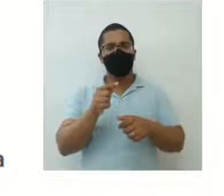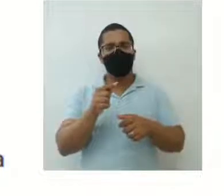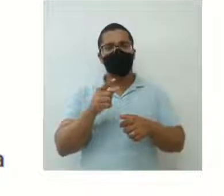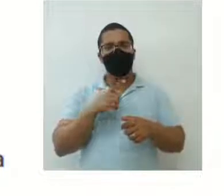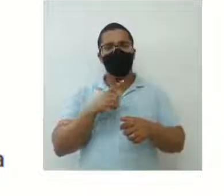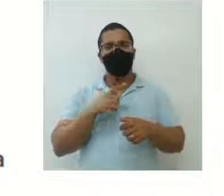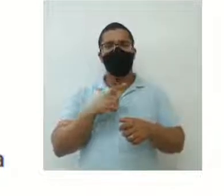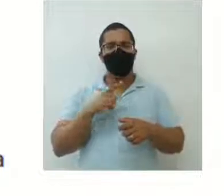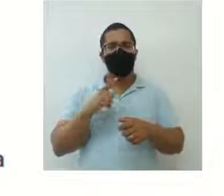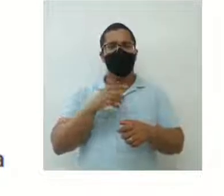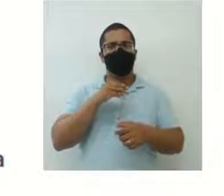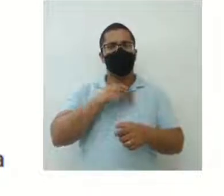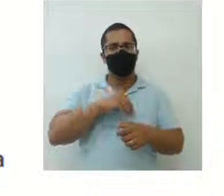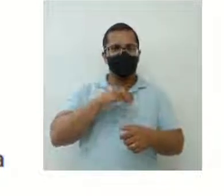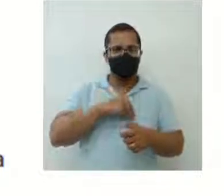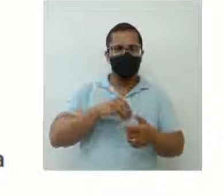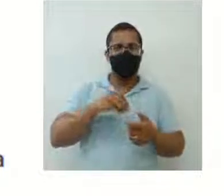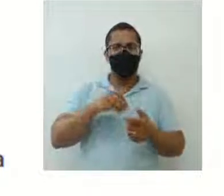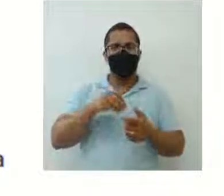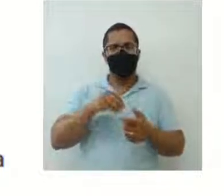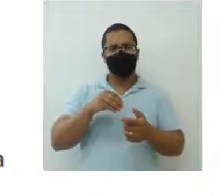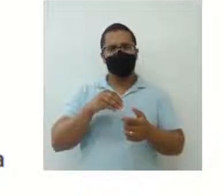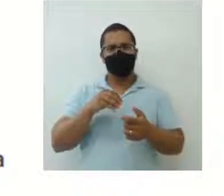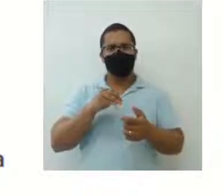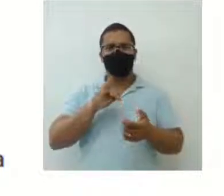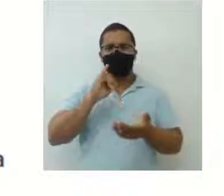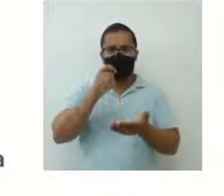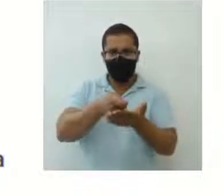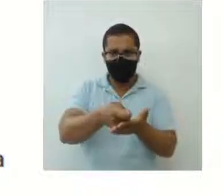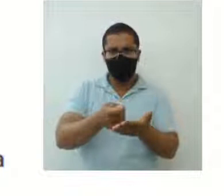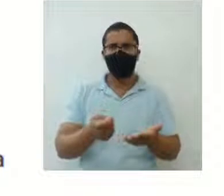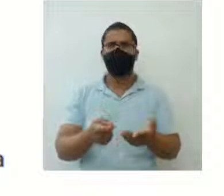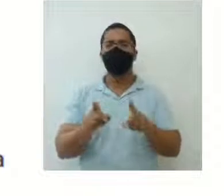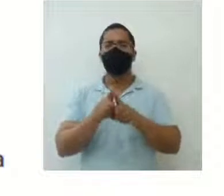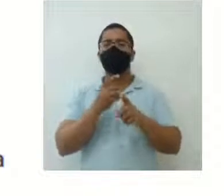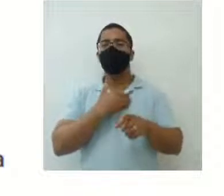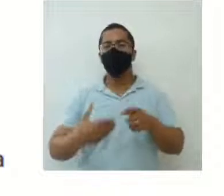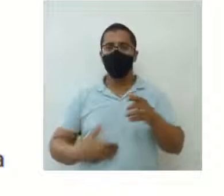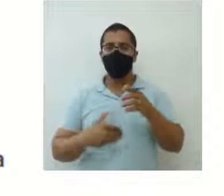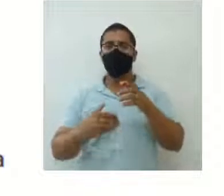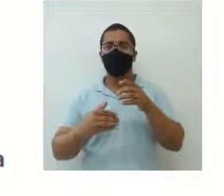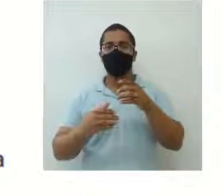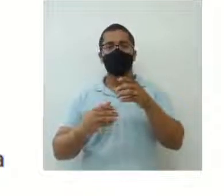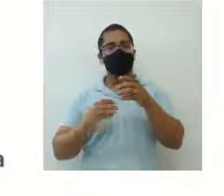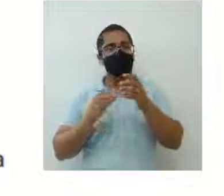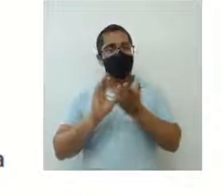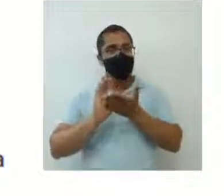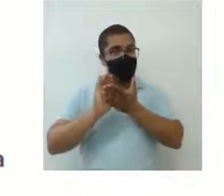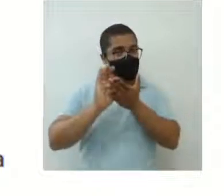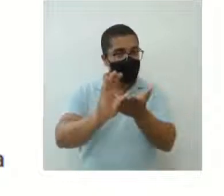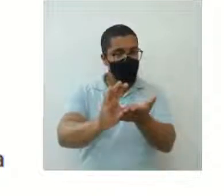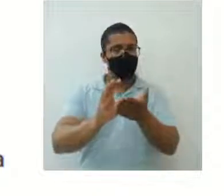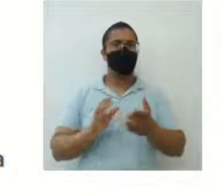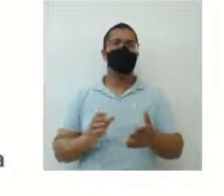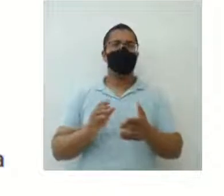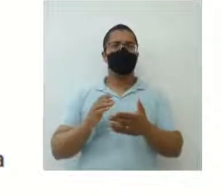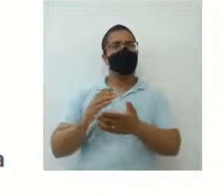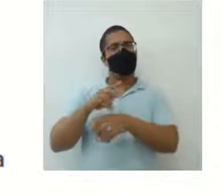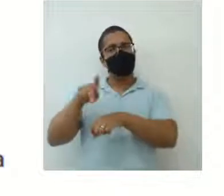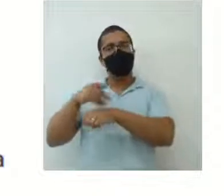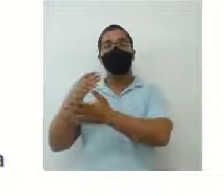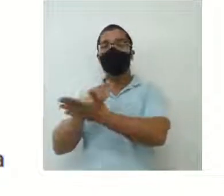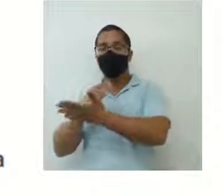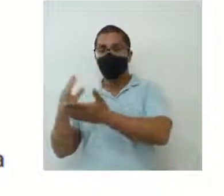fontes de renda ao Estado, investimento do governo, né, e também estrangeiros. Então, na